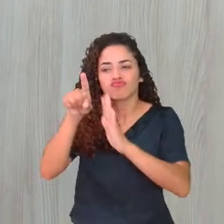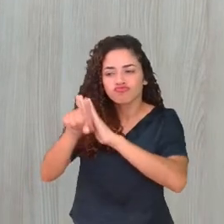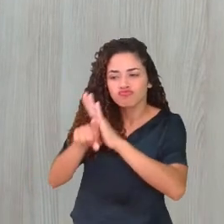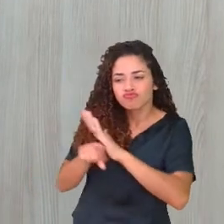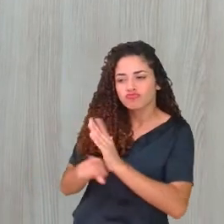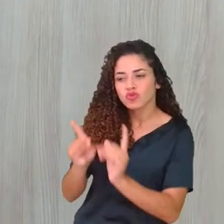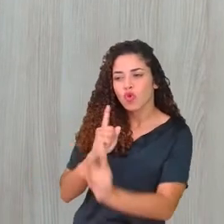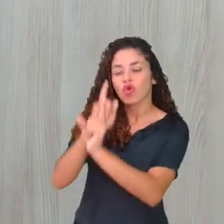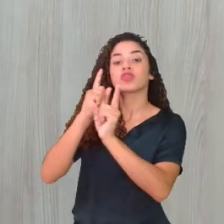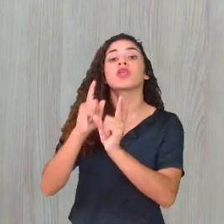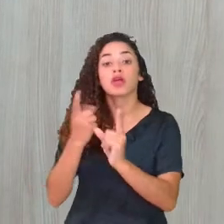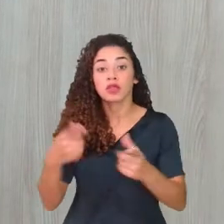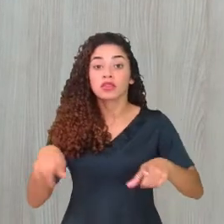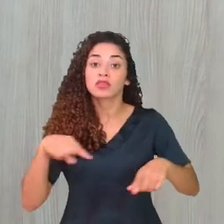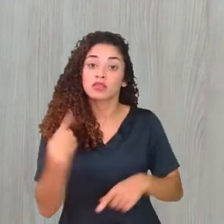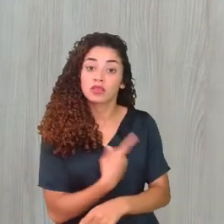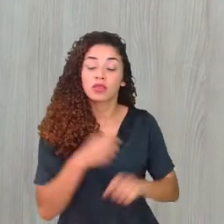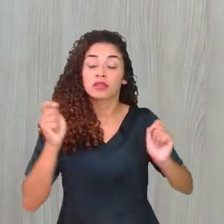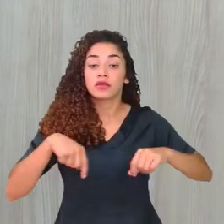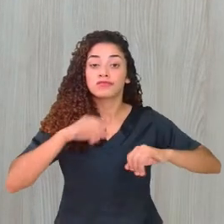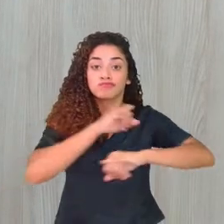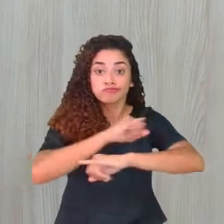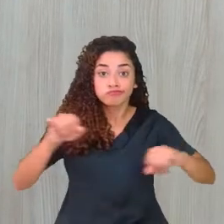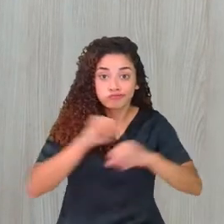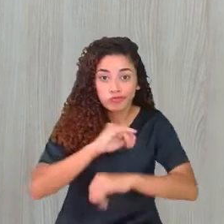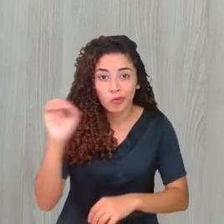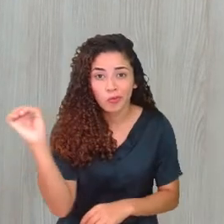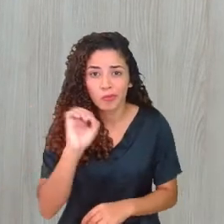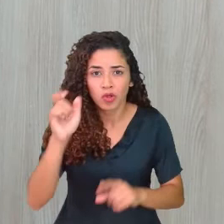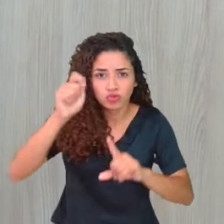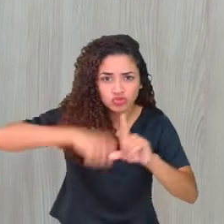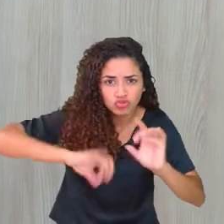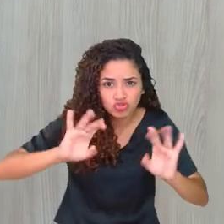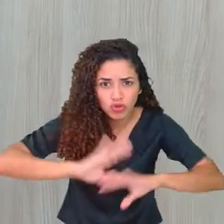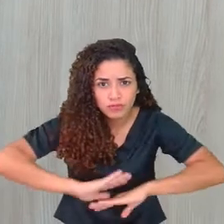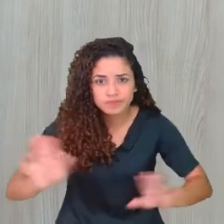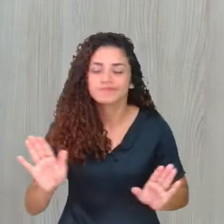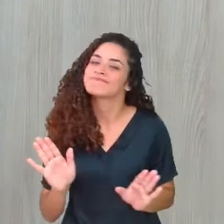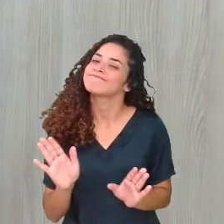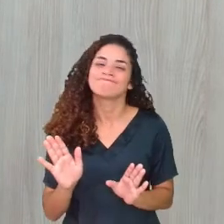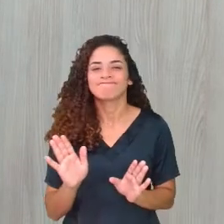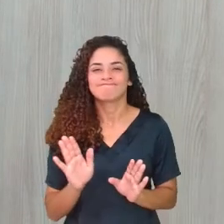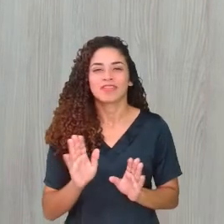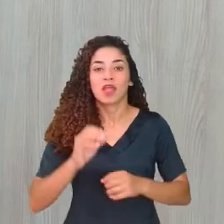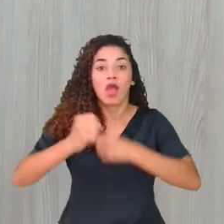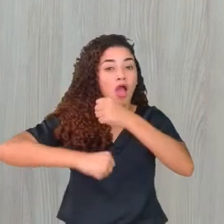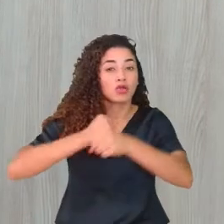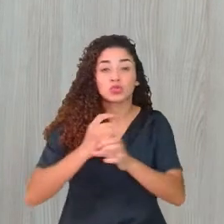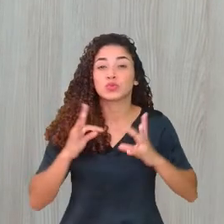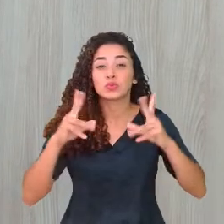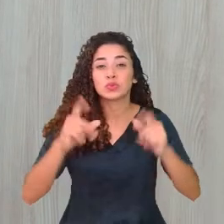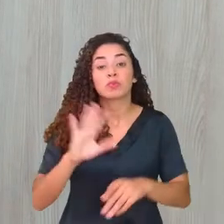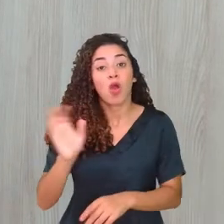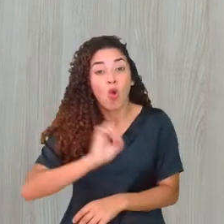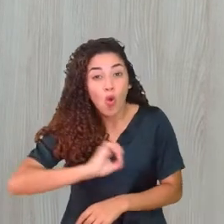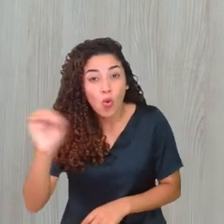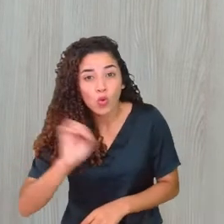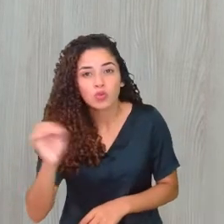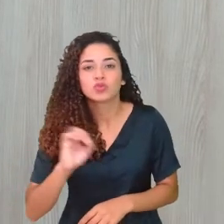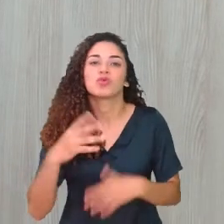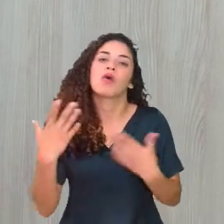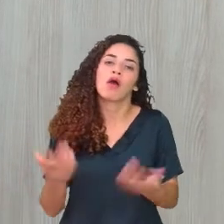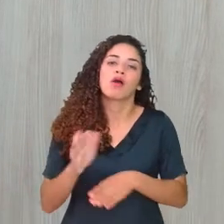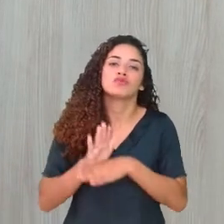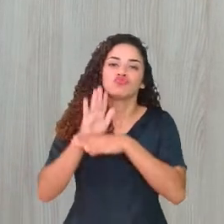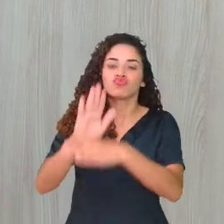possamos divulgar, não só no mês de outubro, mas durante o ano todo. Mas o outubro é um mês realmente para conscientizar as pessoas dos cuidados